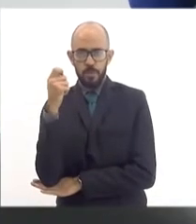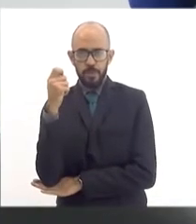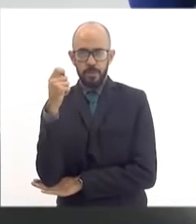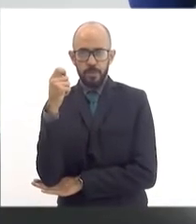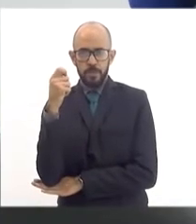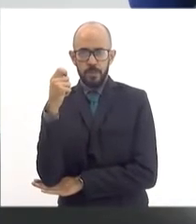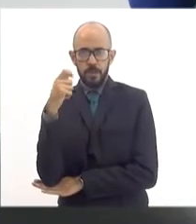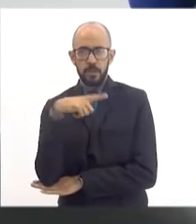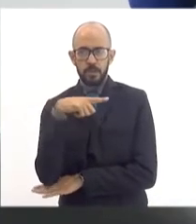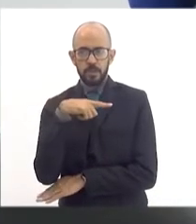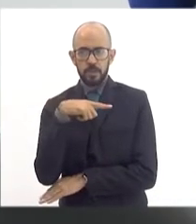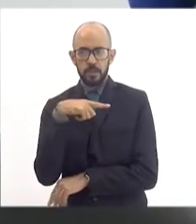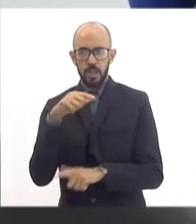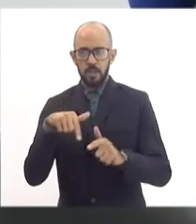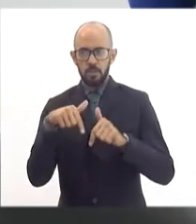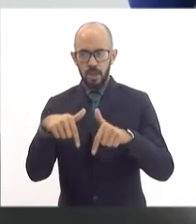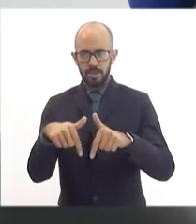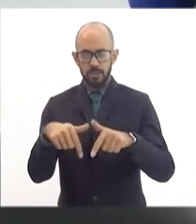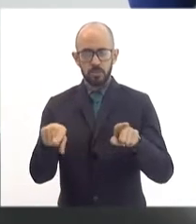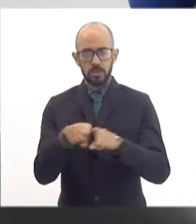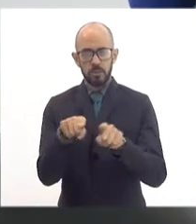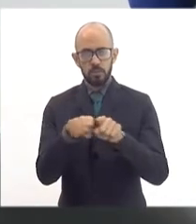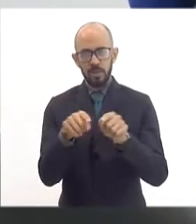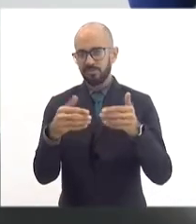uma ação direta de inconstitucionalidade,